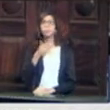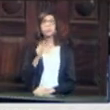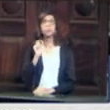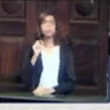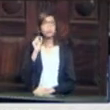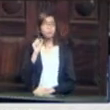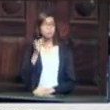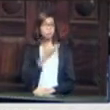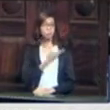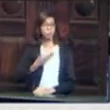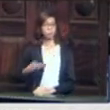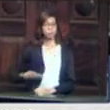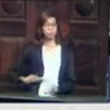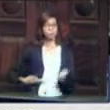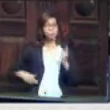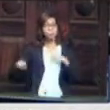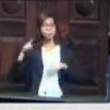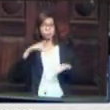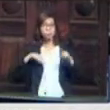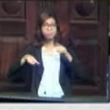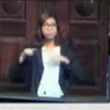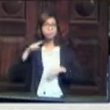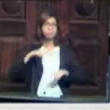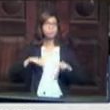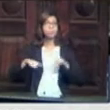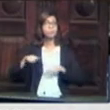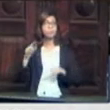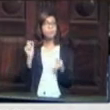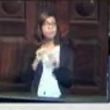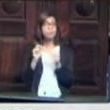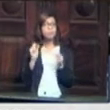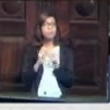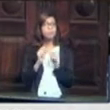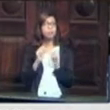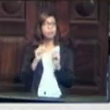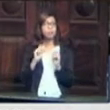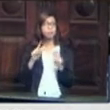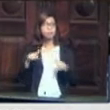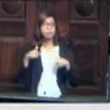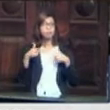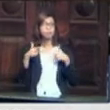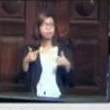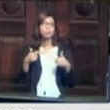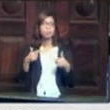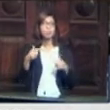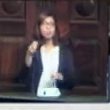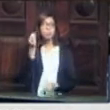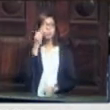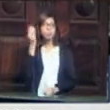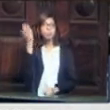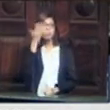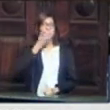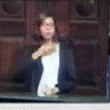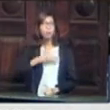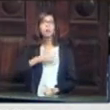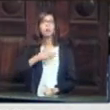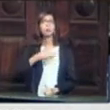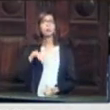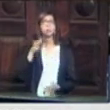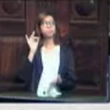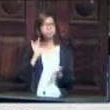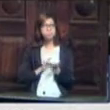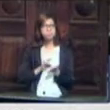o Poder Executivo ter feito um gesto demonstrando que estava,